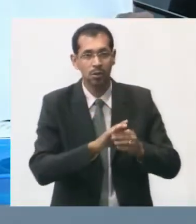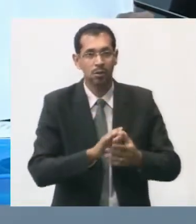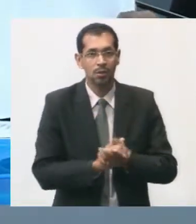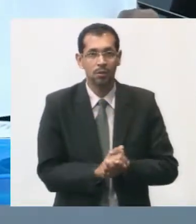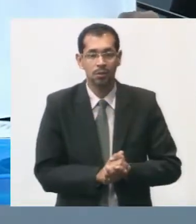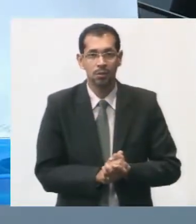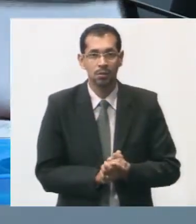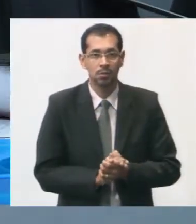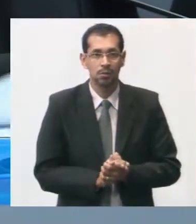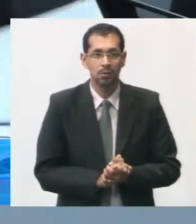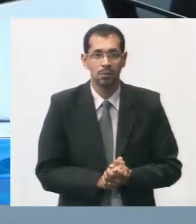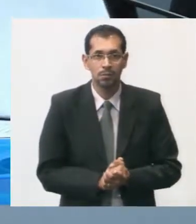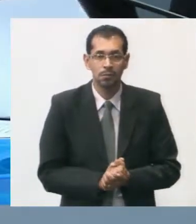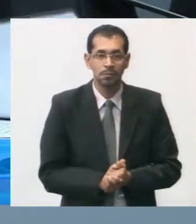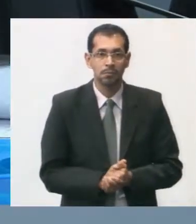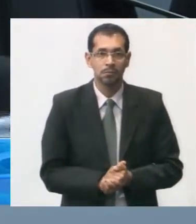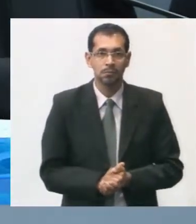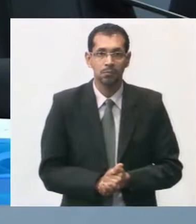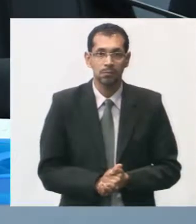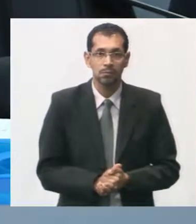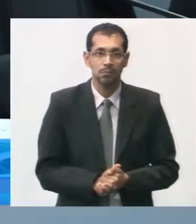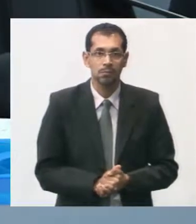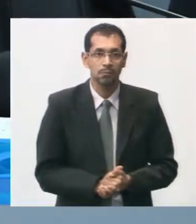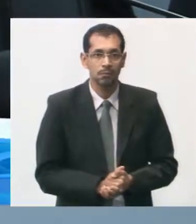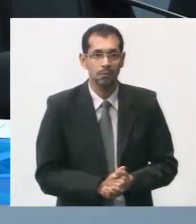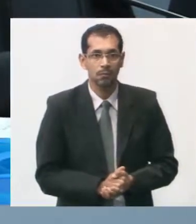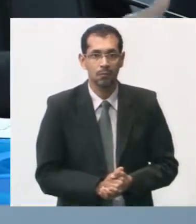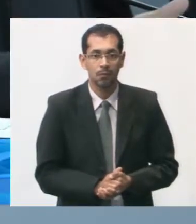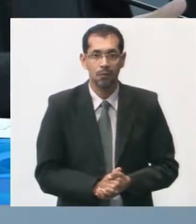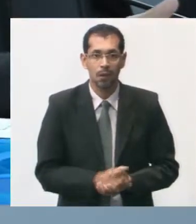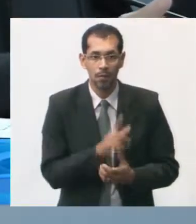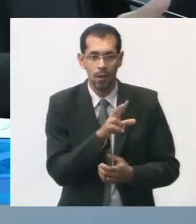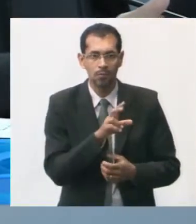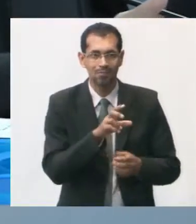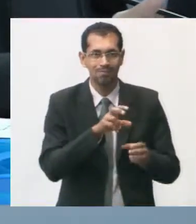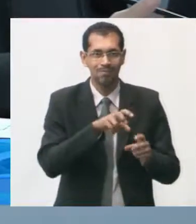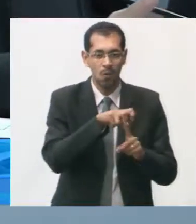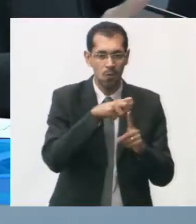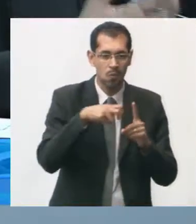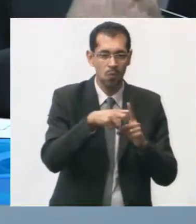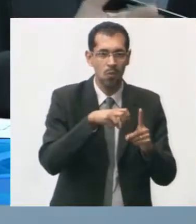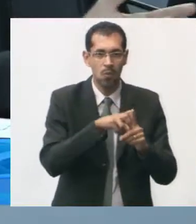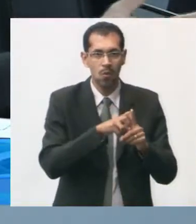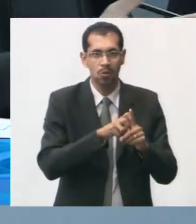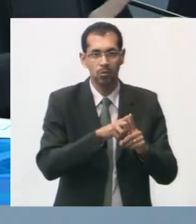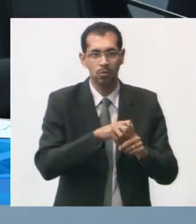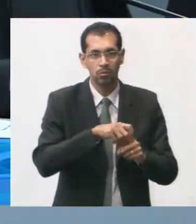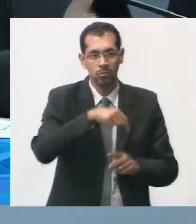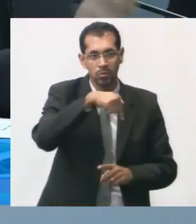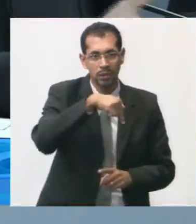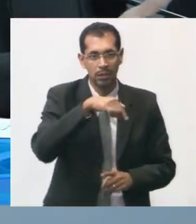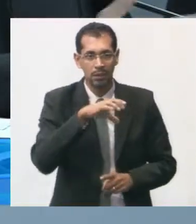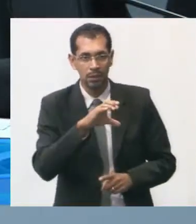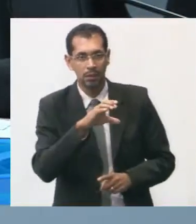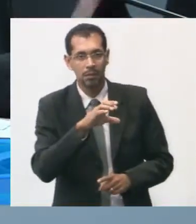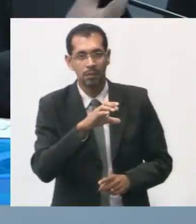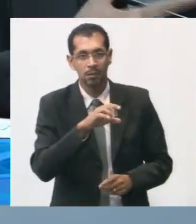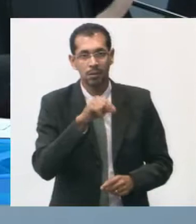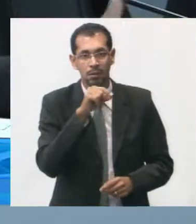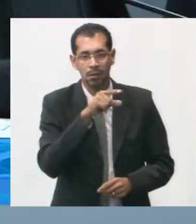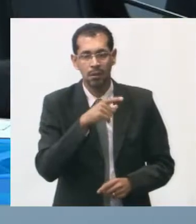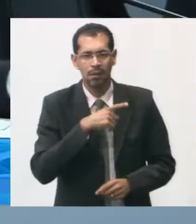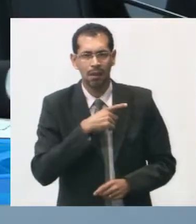Vitória, mas permitir essa correção da homenagem. Porque a gente sabe, Aleixo Neto, Rio